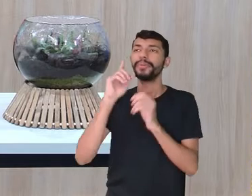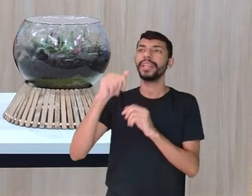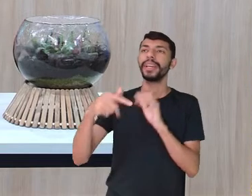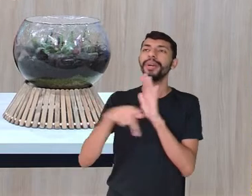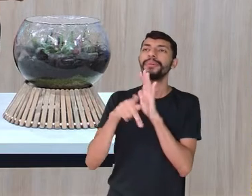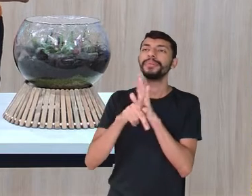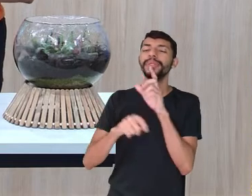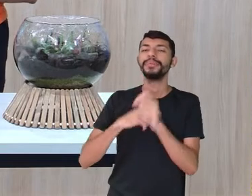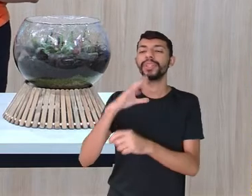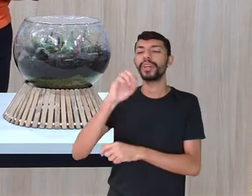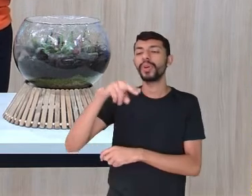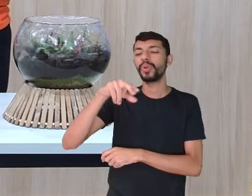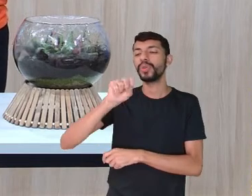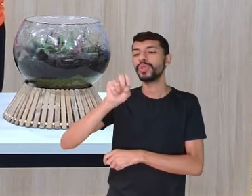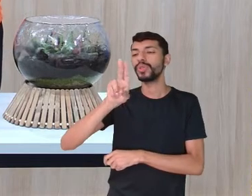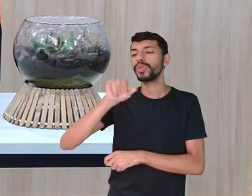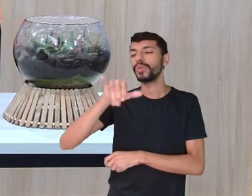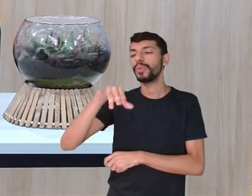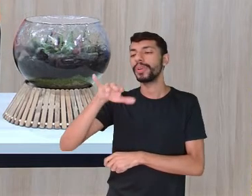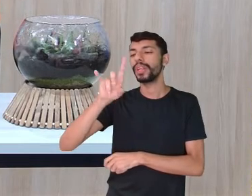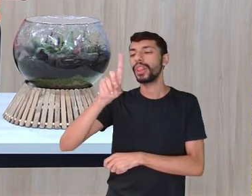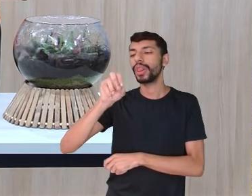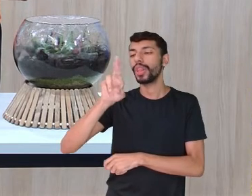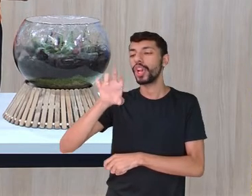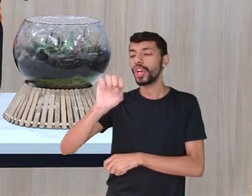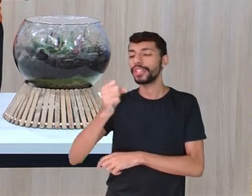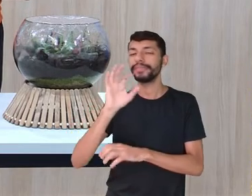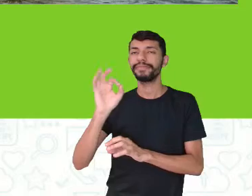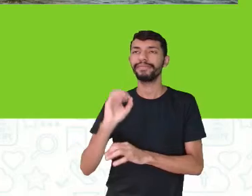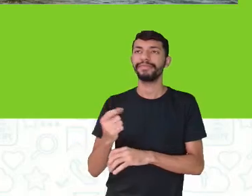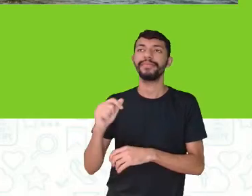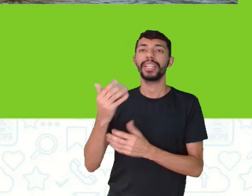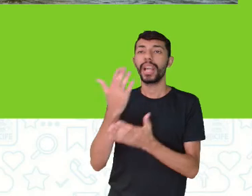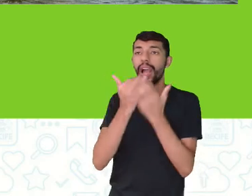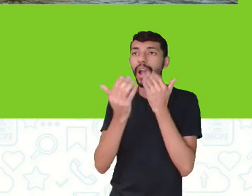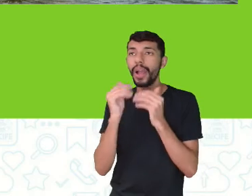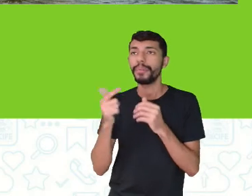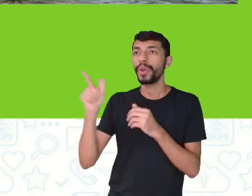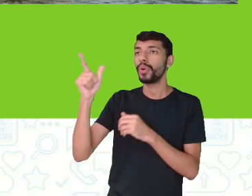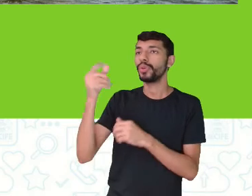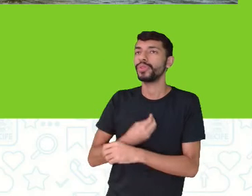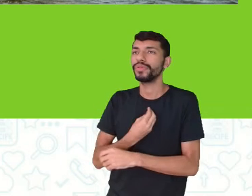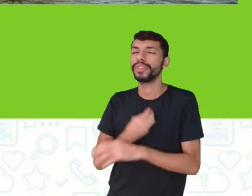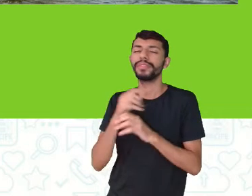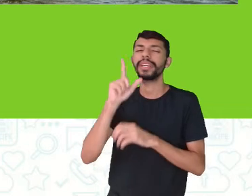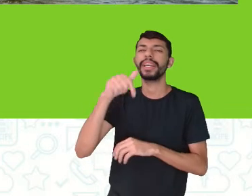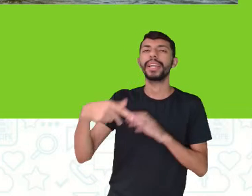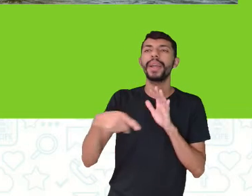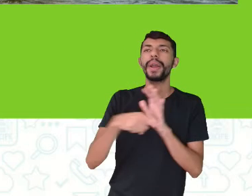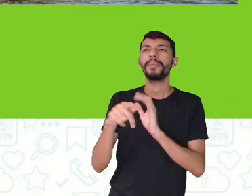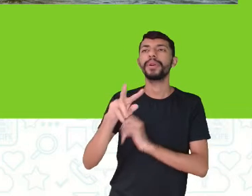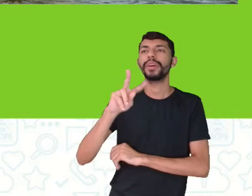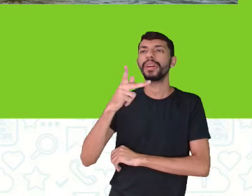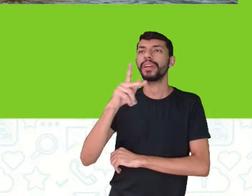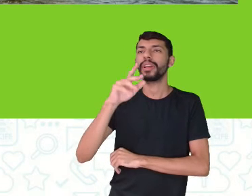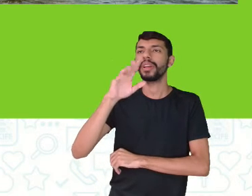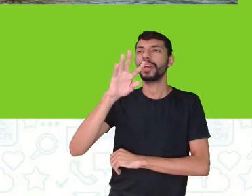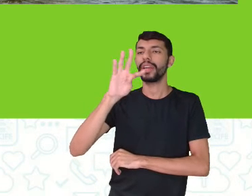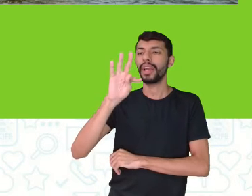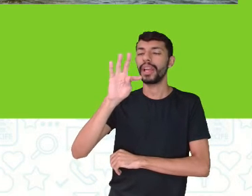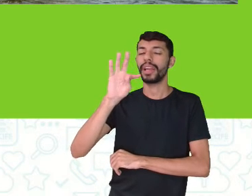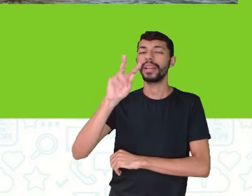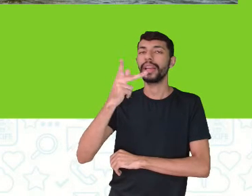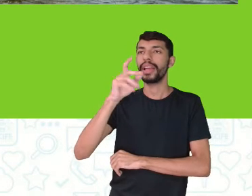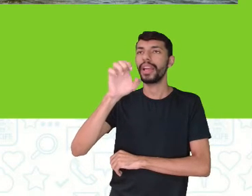aqueles seres que se alimentam de outros seres vivos e eles são considerados heterótrofos